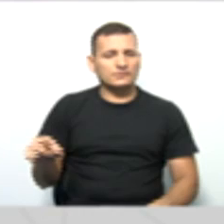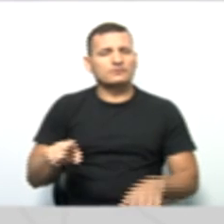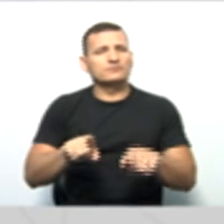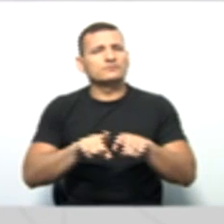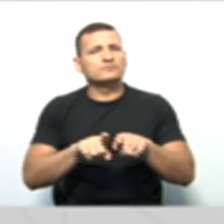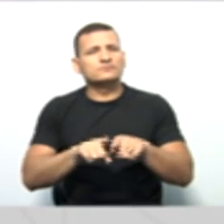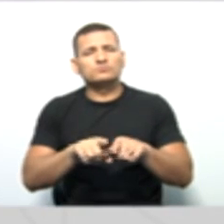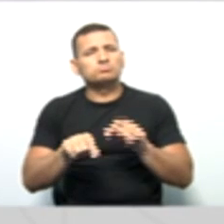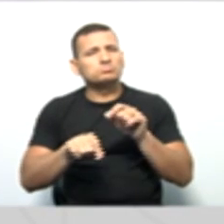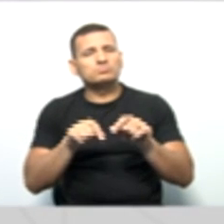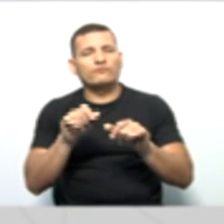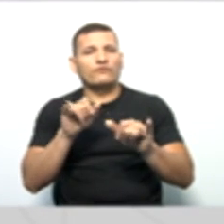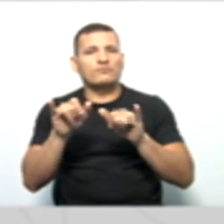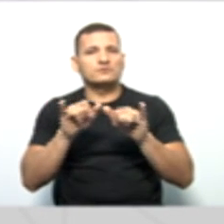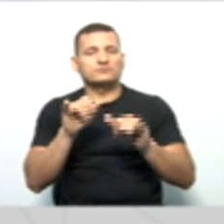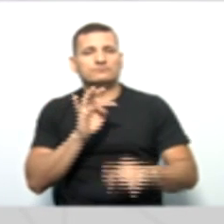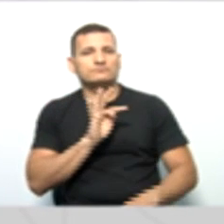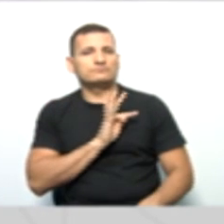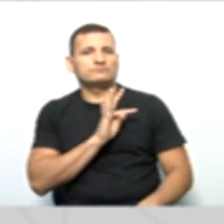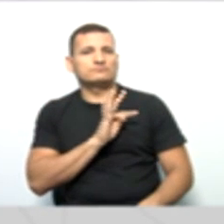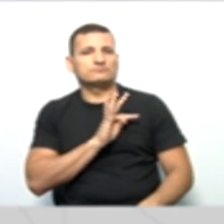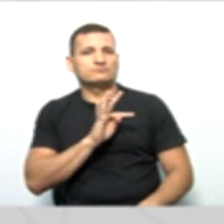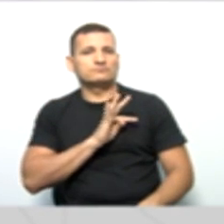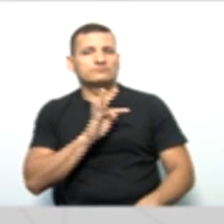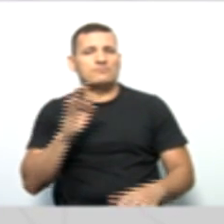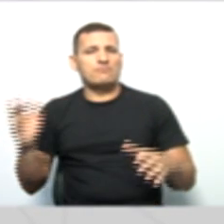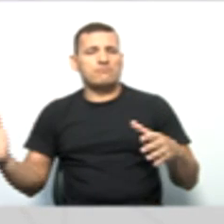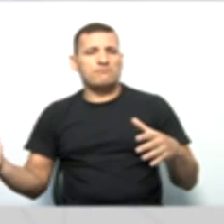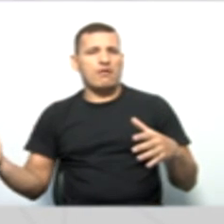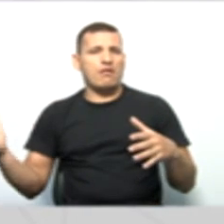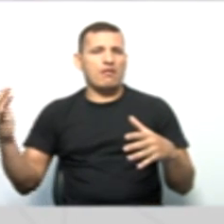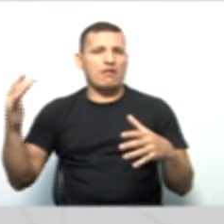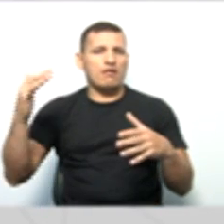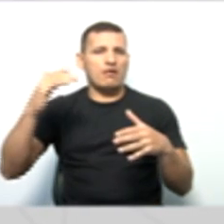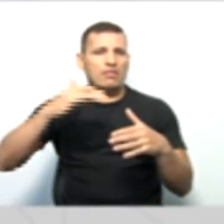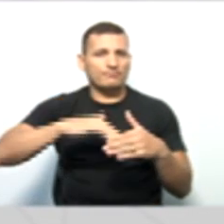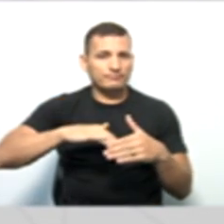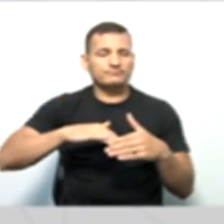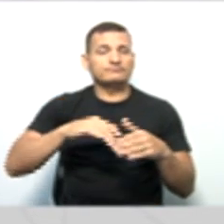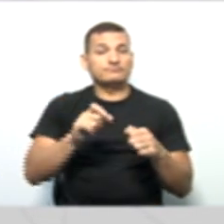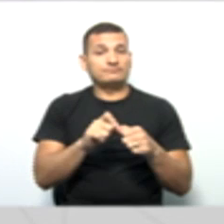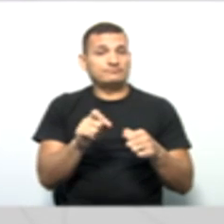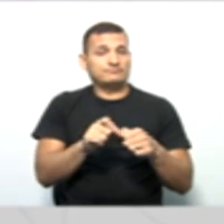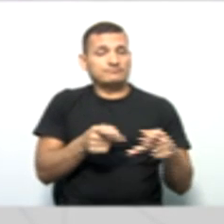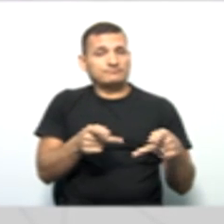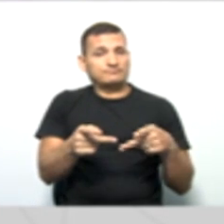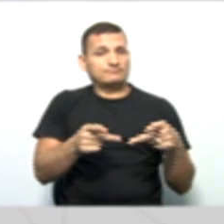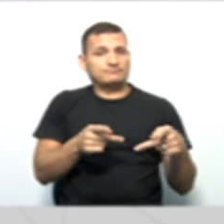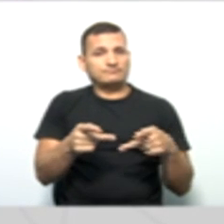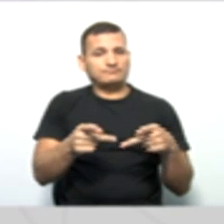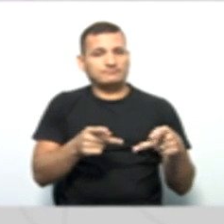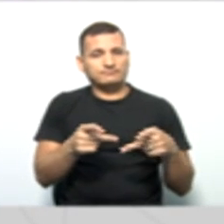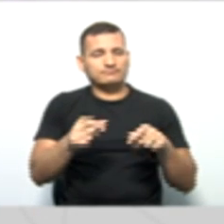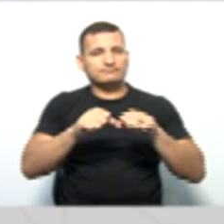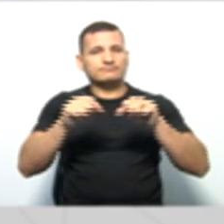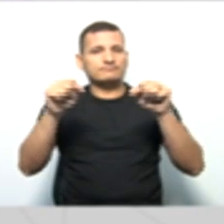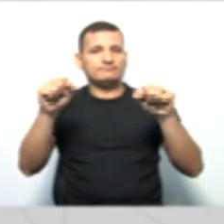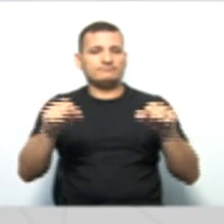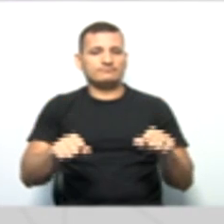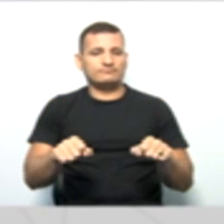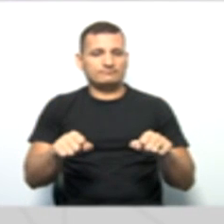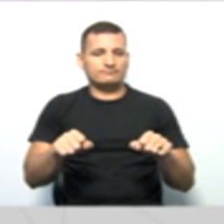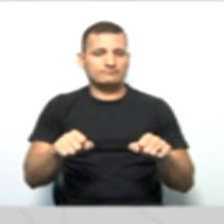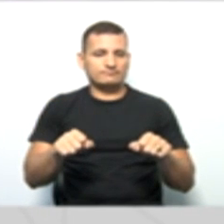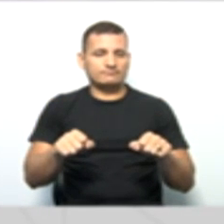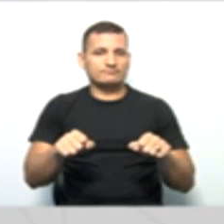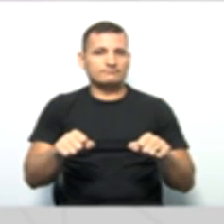não é isso, gente? Se reúnem para quê? Para a gente poder formar o nosso produto ou o nosso sistema, tá? Lembrando